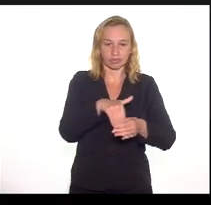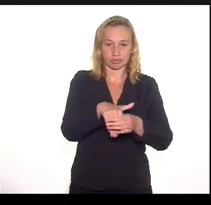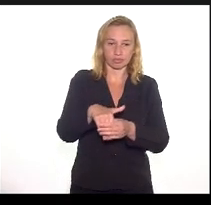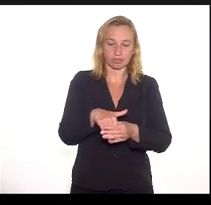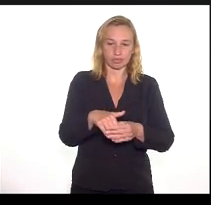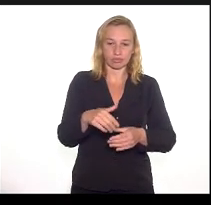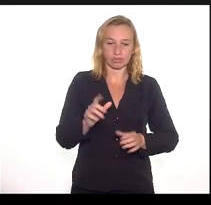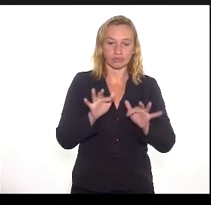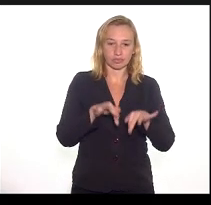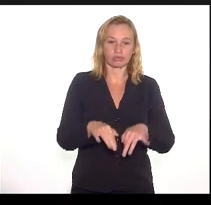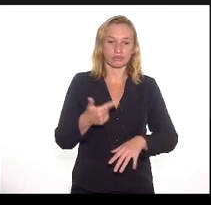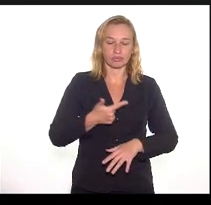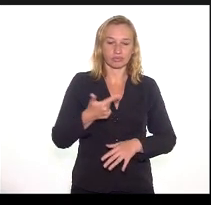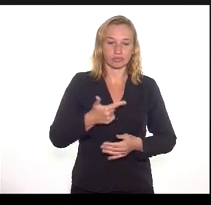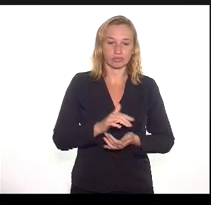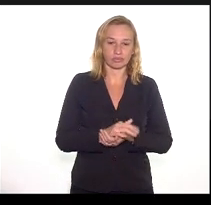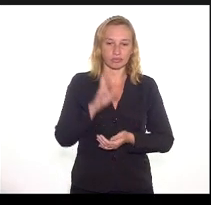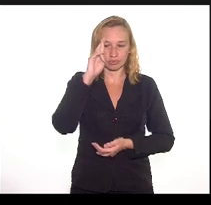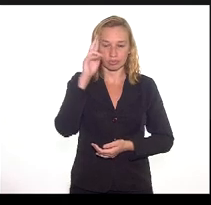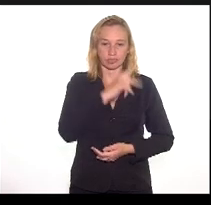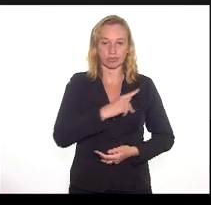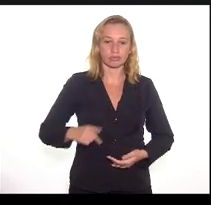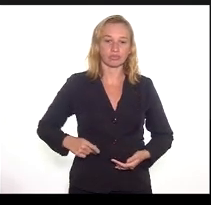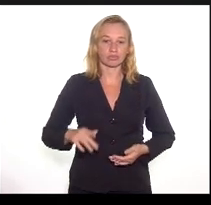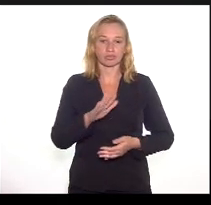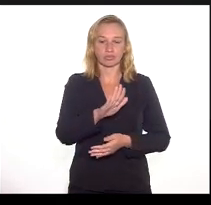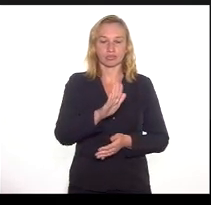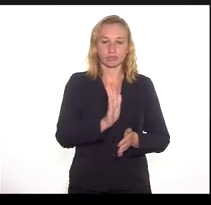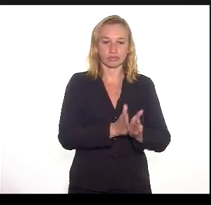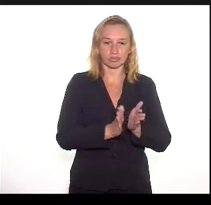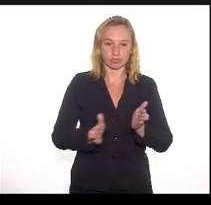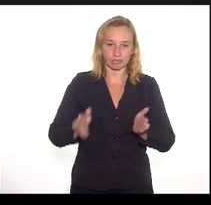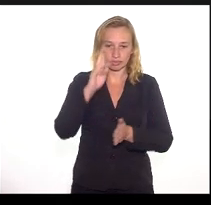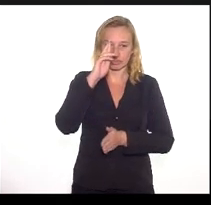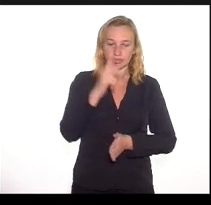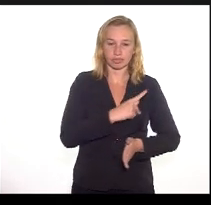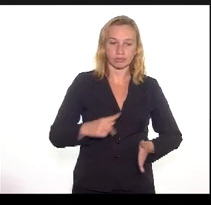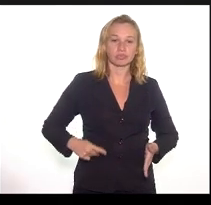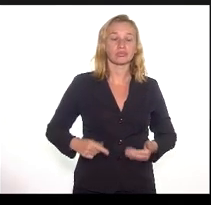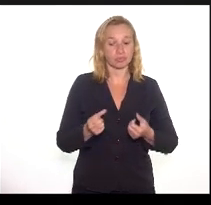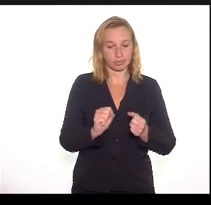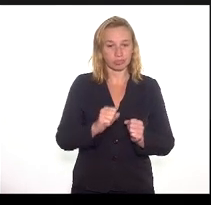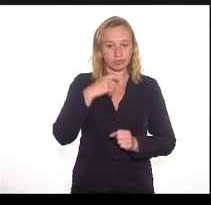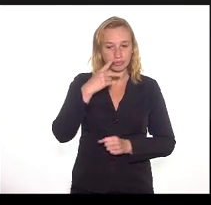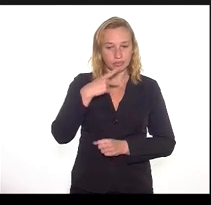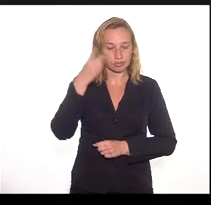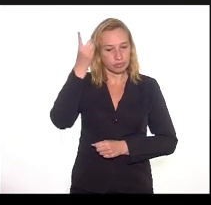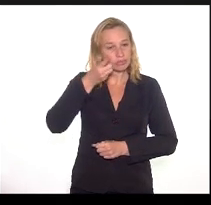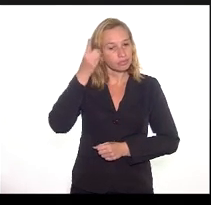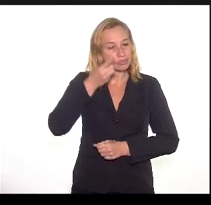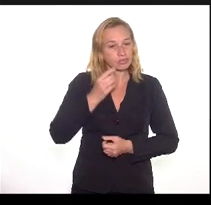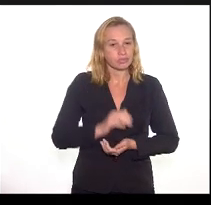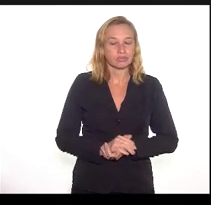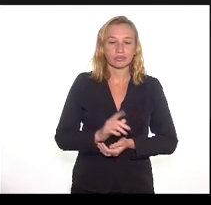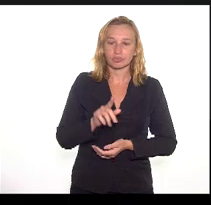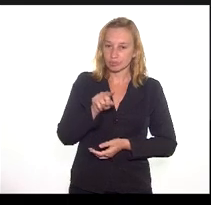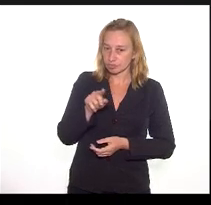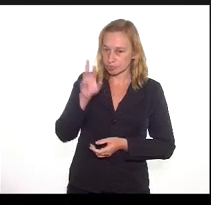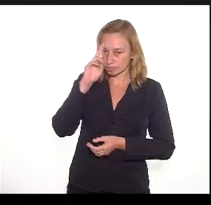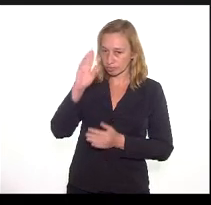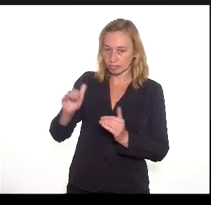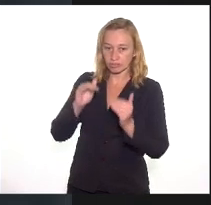segunda... Senhor presidente, só uma questão de ordem, senhor presidente. Foi não, deputado. Vossa Excelência fez a chamada,